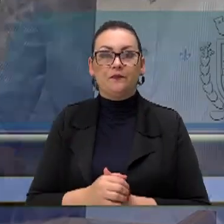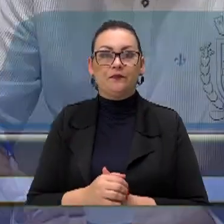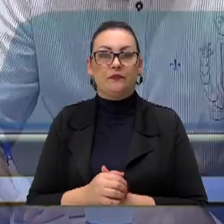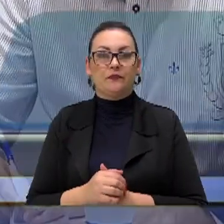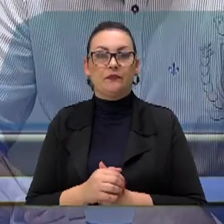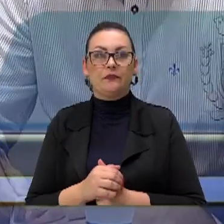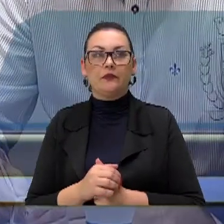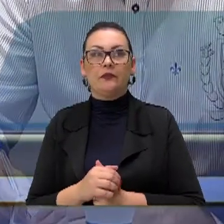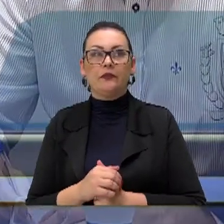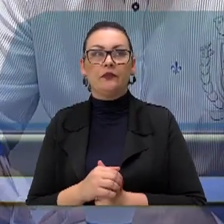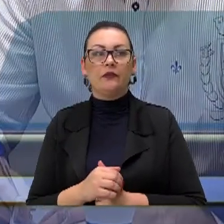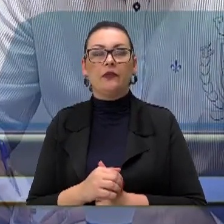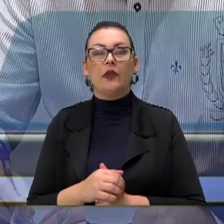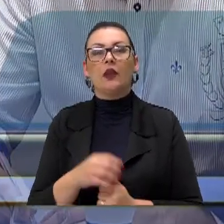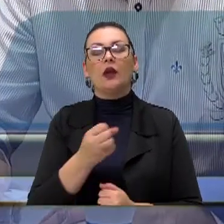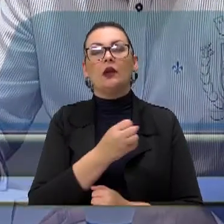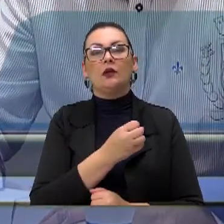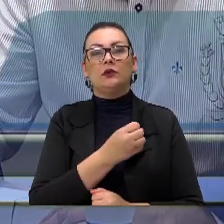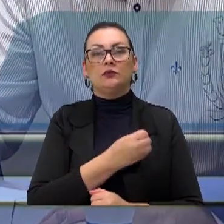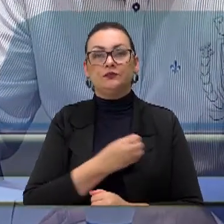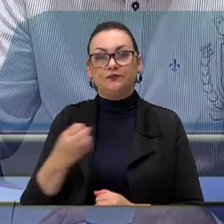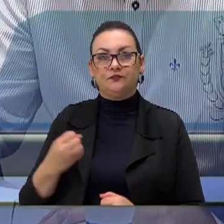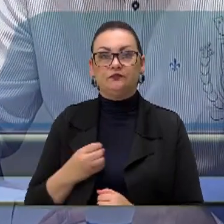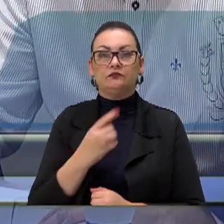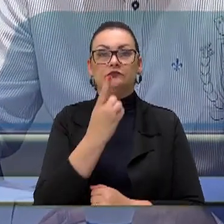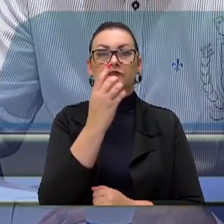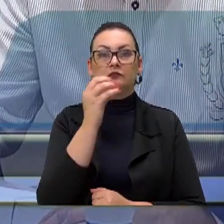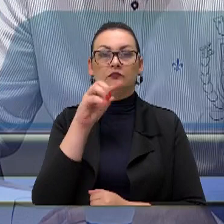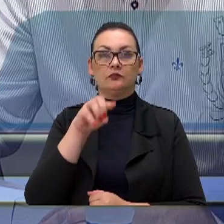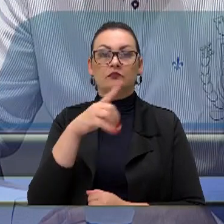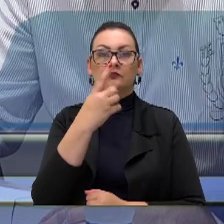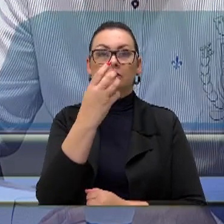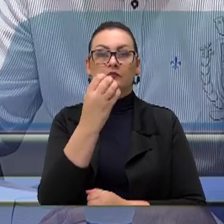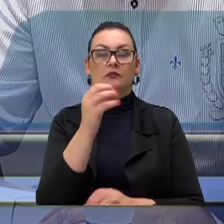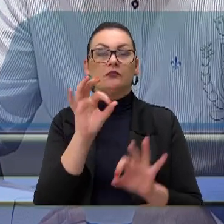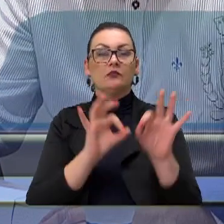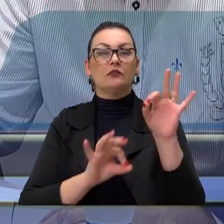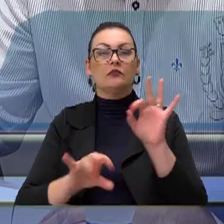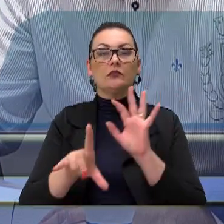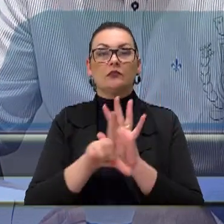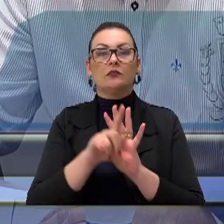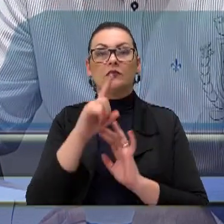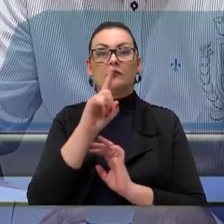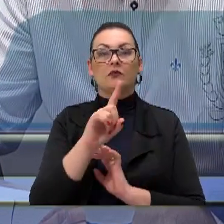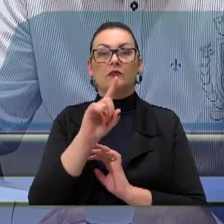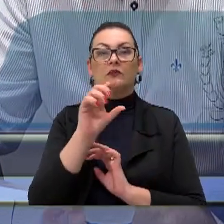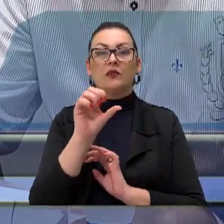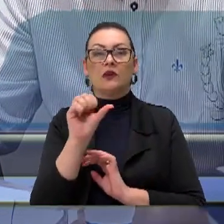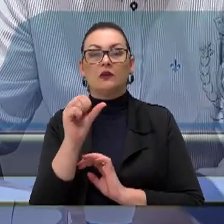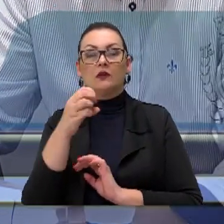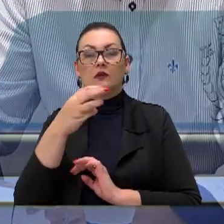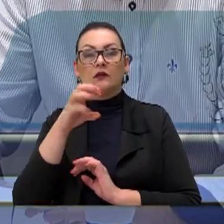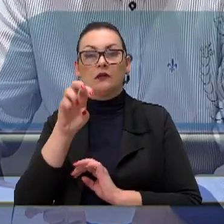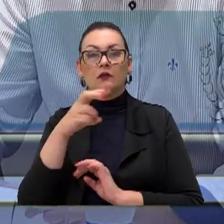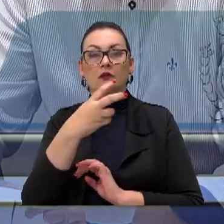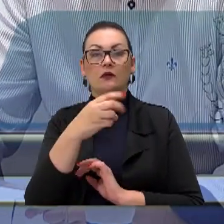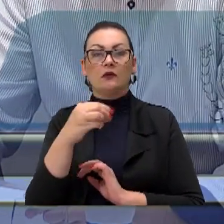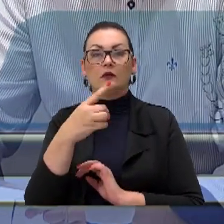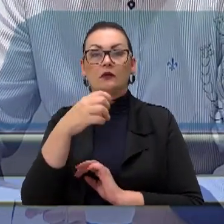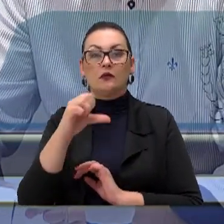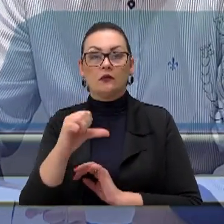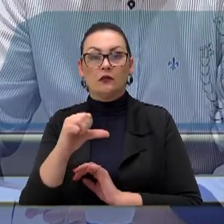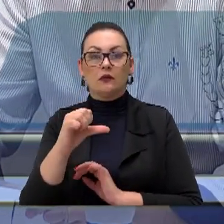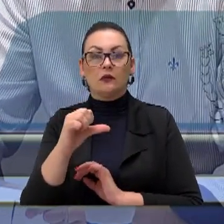Sim. Item 10.10. Projeto de lei número 163-E de